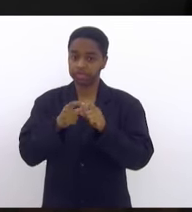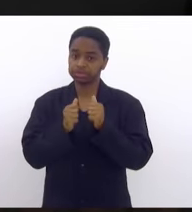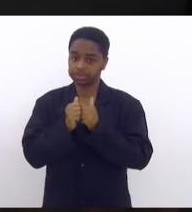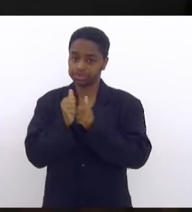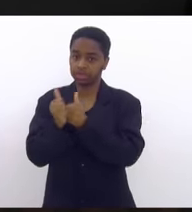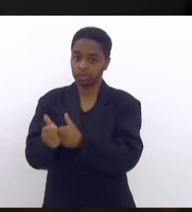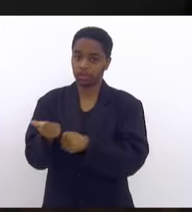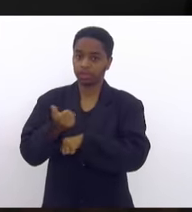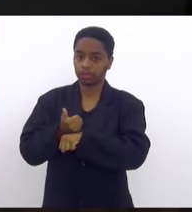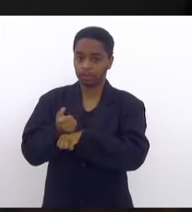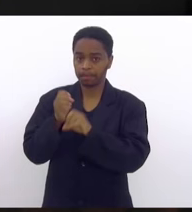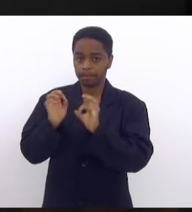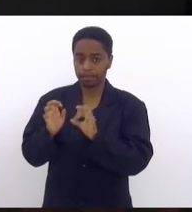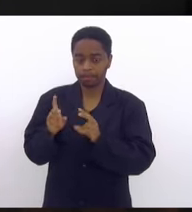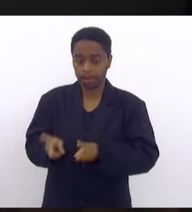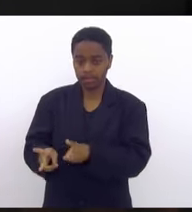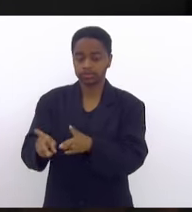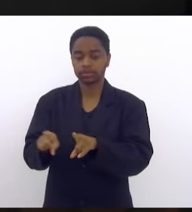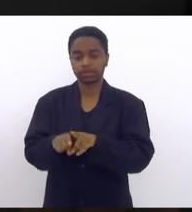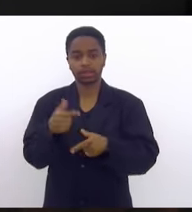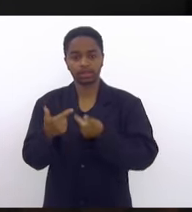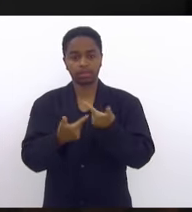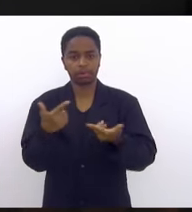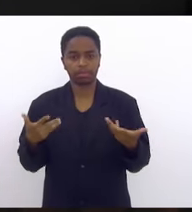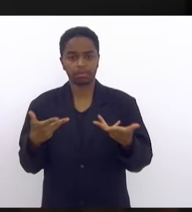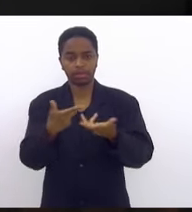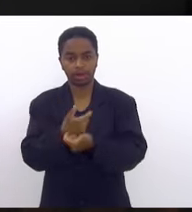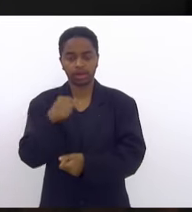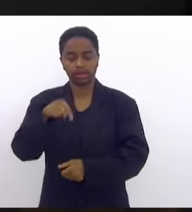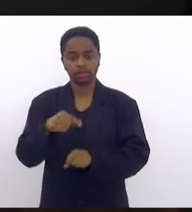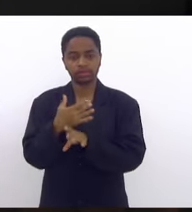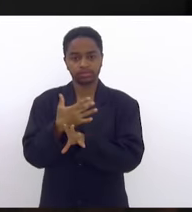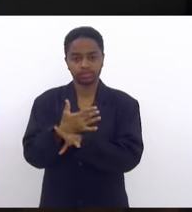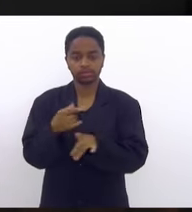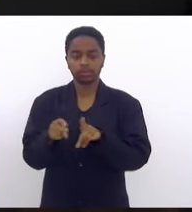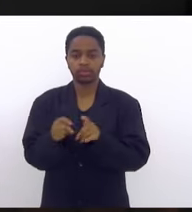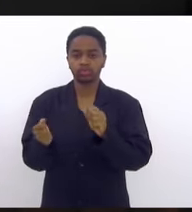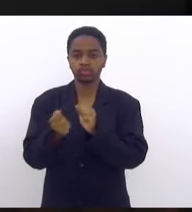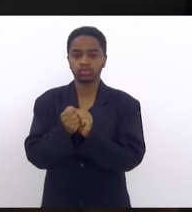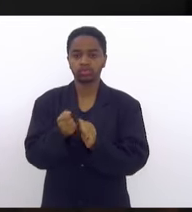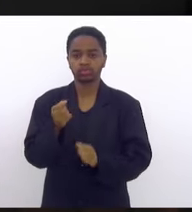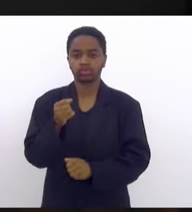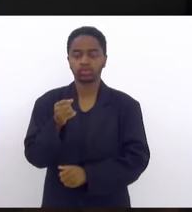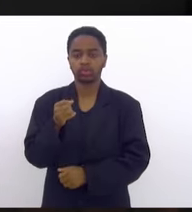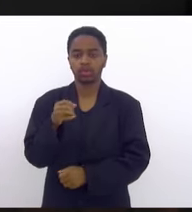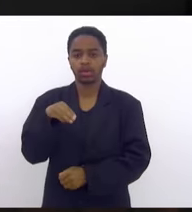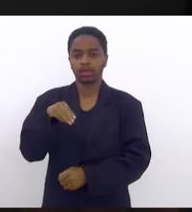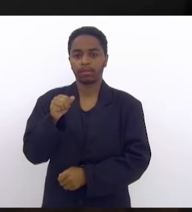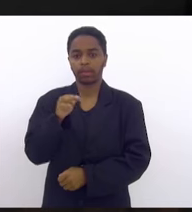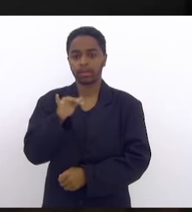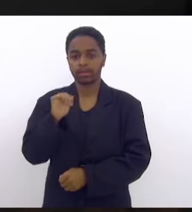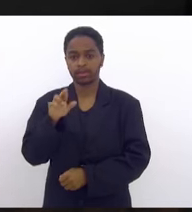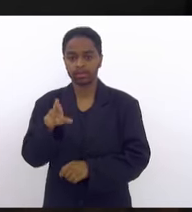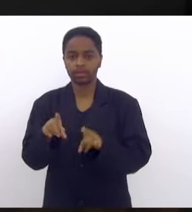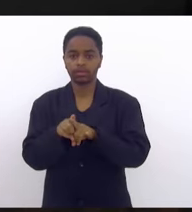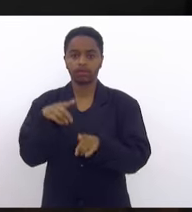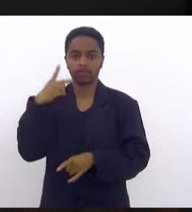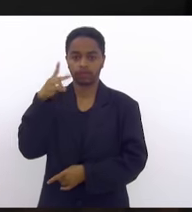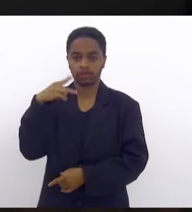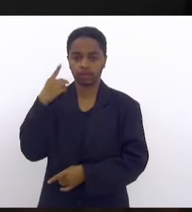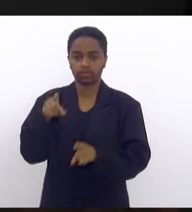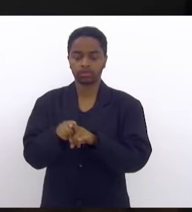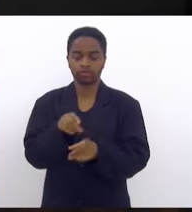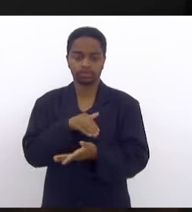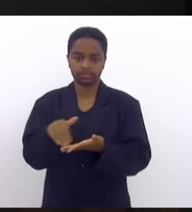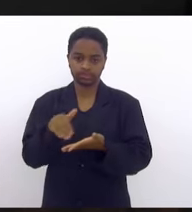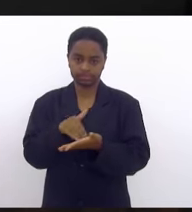e tem feito um trabalho brilhante, né, no município, ao lado do Dr. Maír também, que está aqui hoje, nosso vereador,